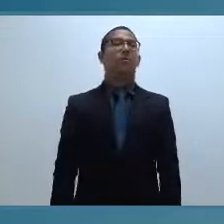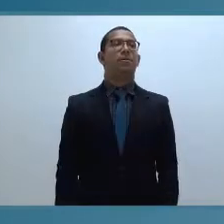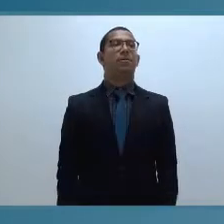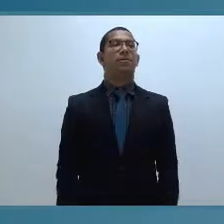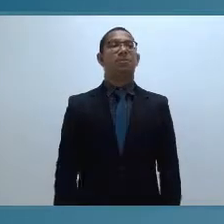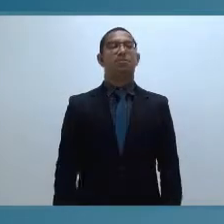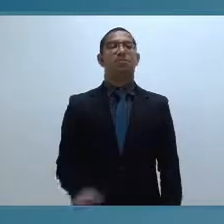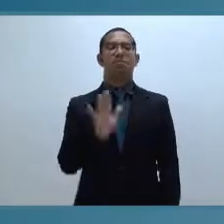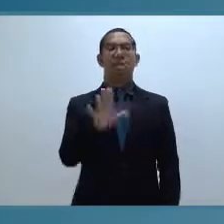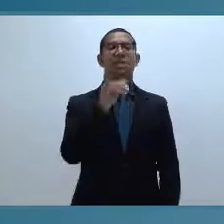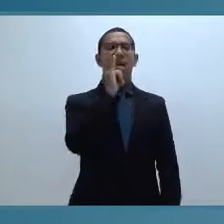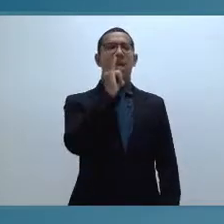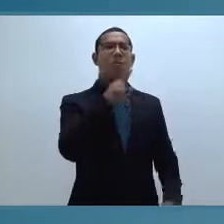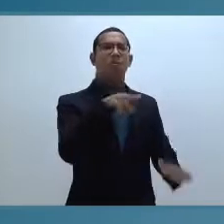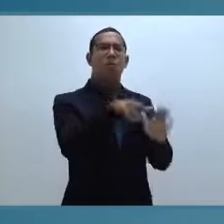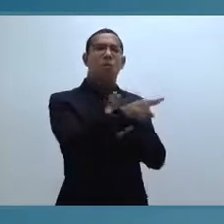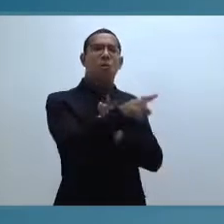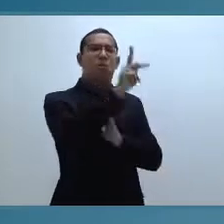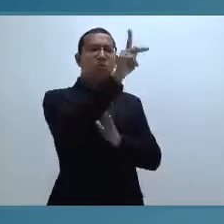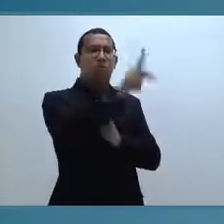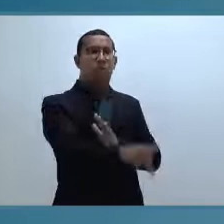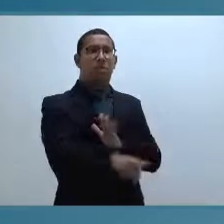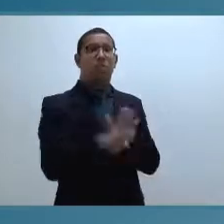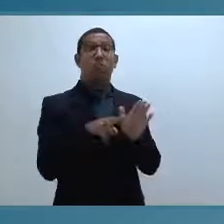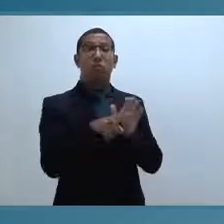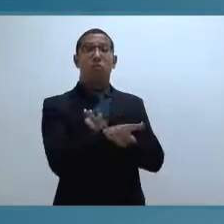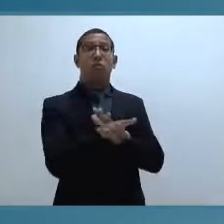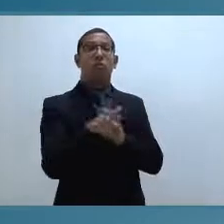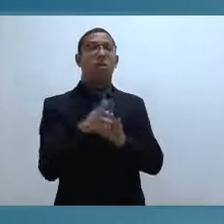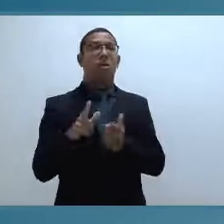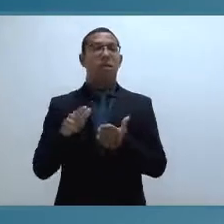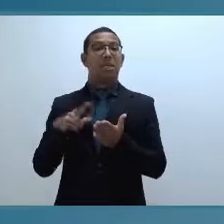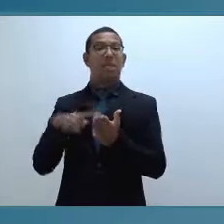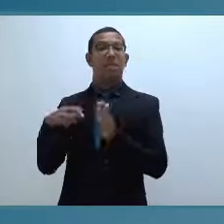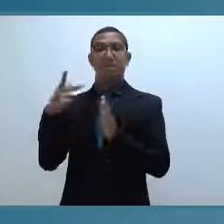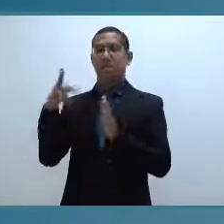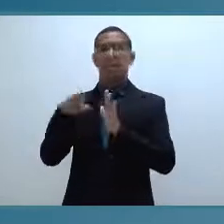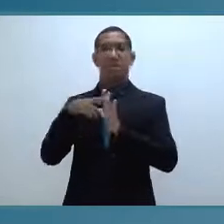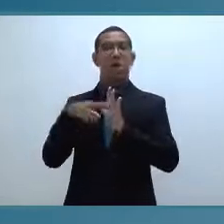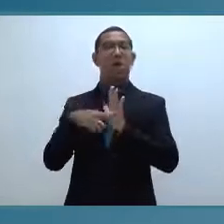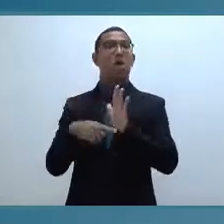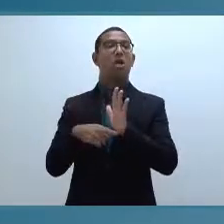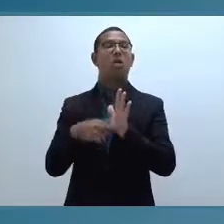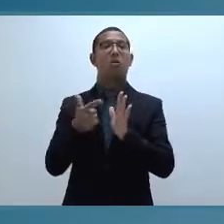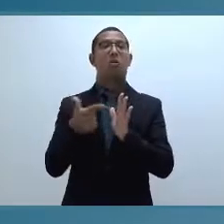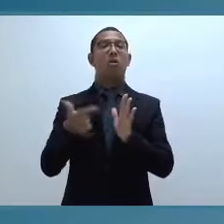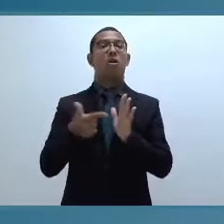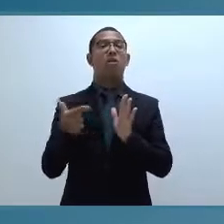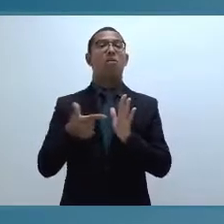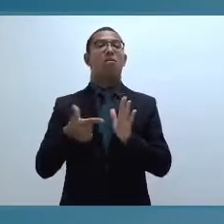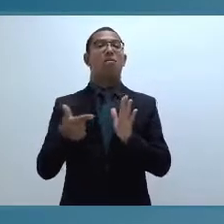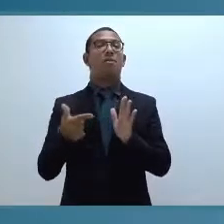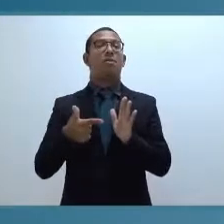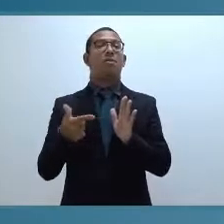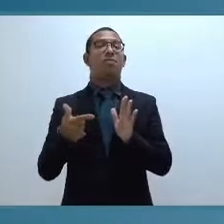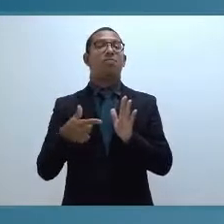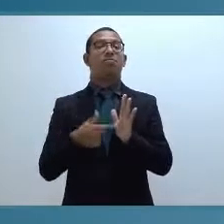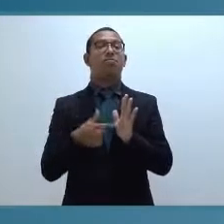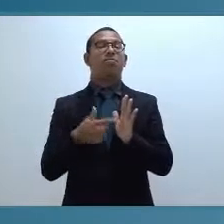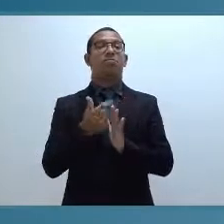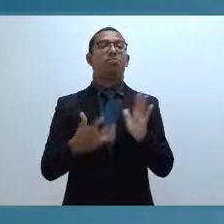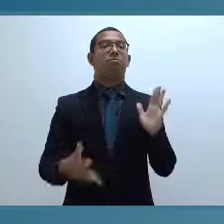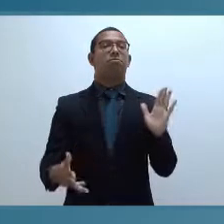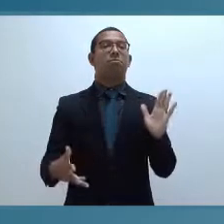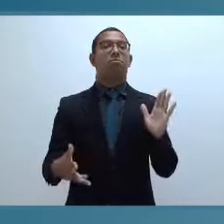falar tudo. Eu acredito que a informação de luz, ela só trata, a excepcionalidade que ela trata, só é